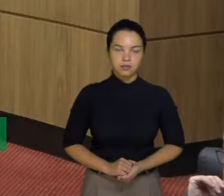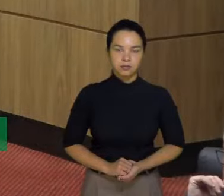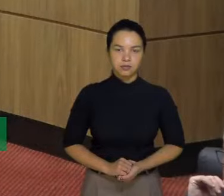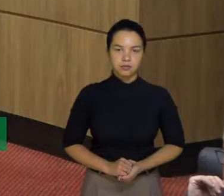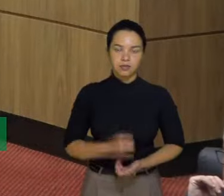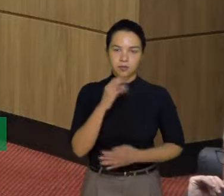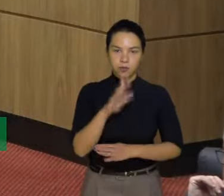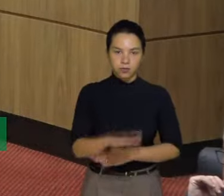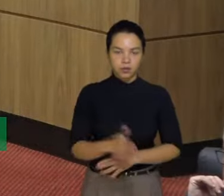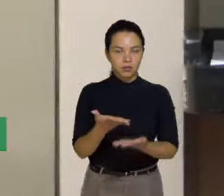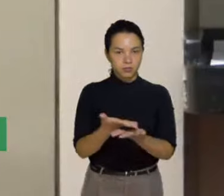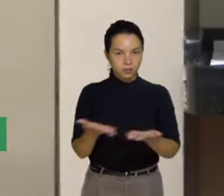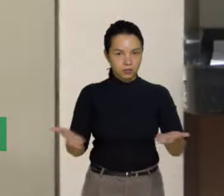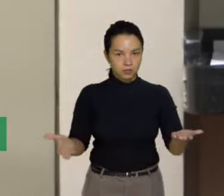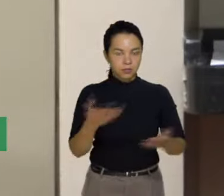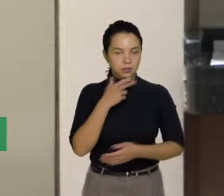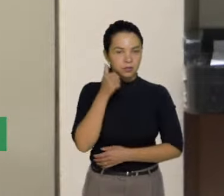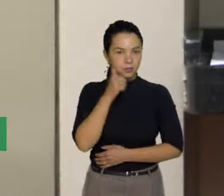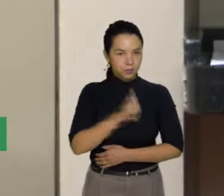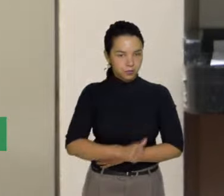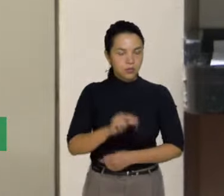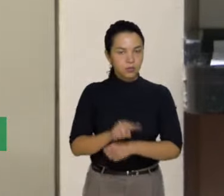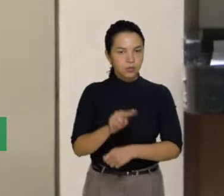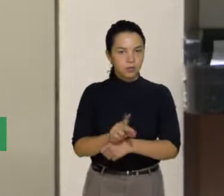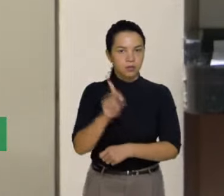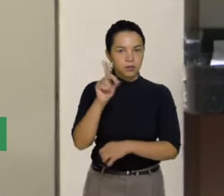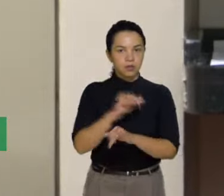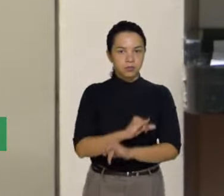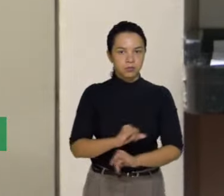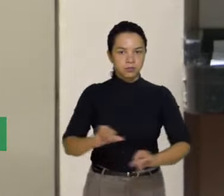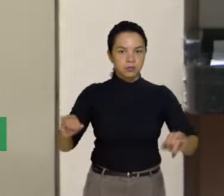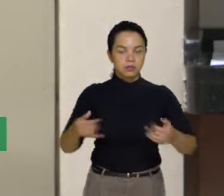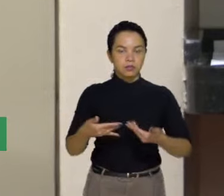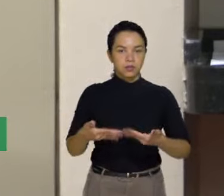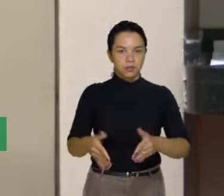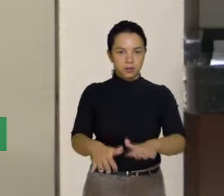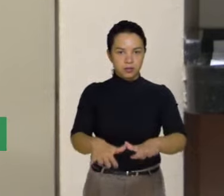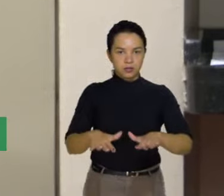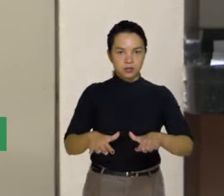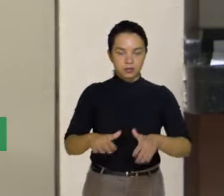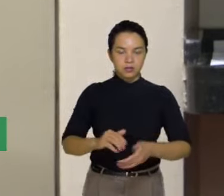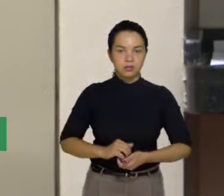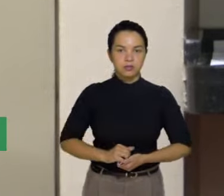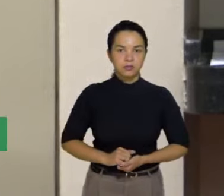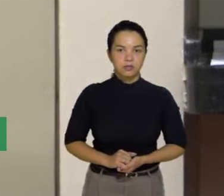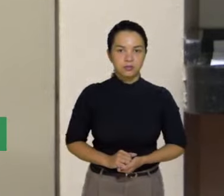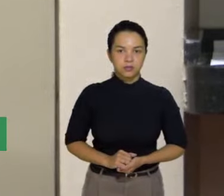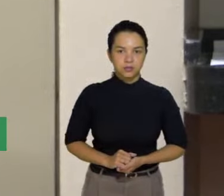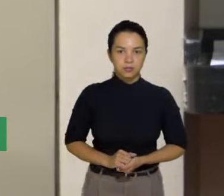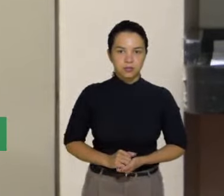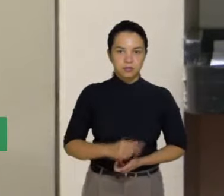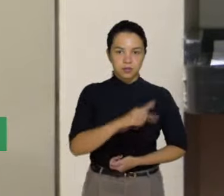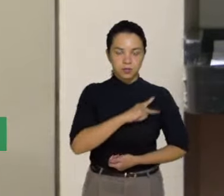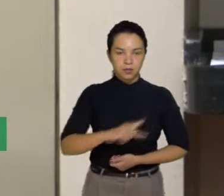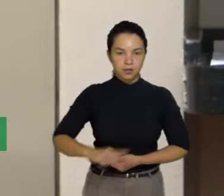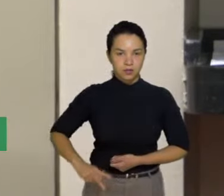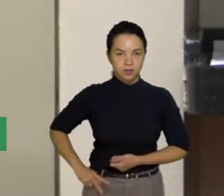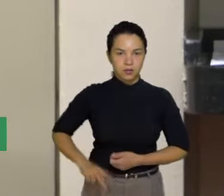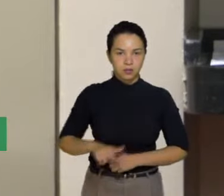Boa tarde, senhoras e senhores. Sobre a proteção de Deus, declaro aberta a presente sessão. Esta presidência, no uso da